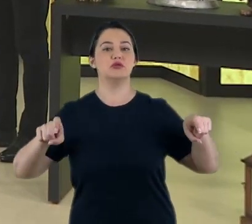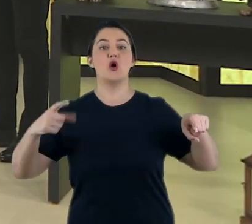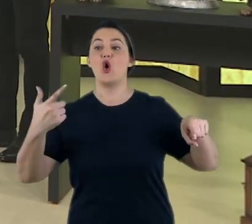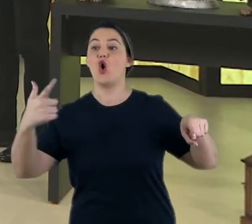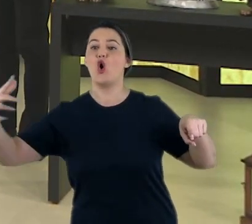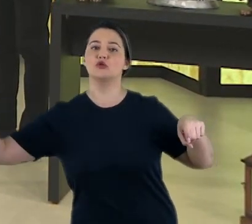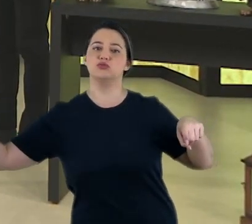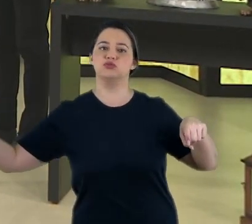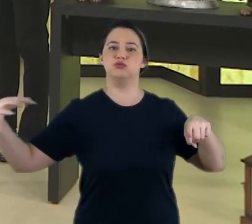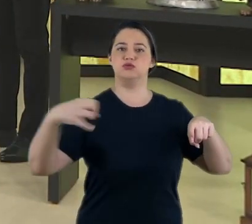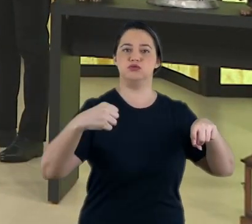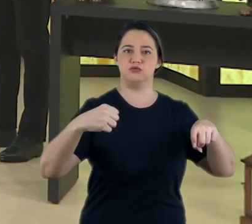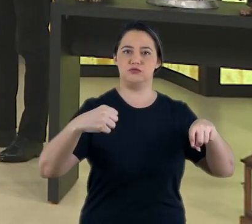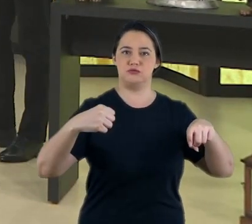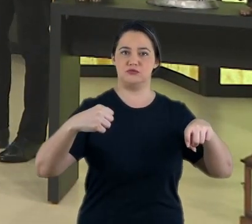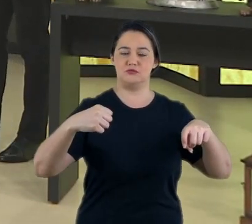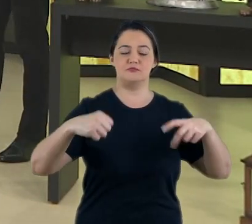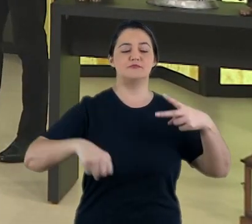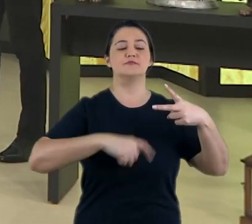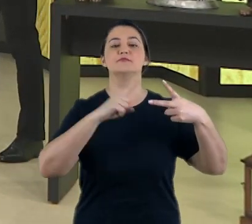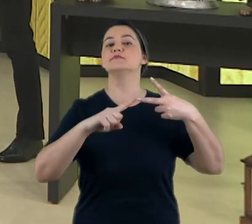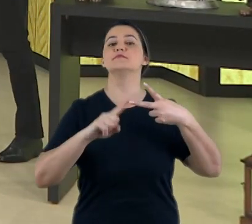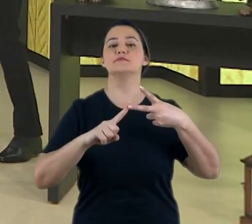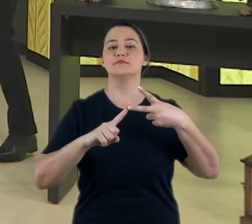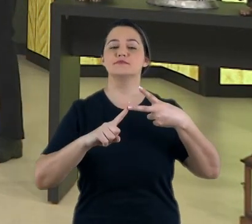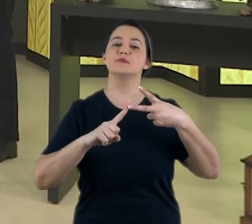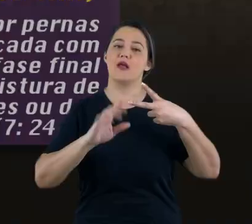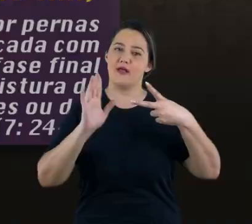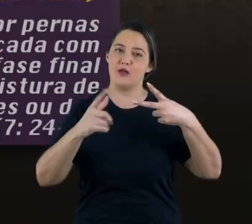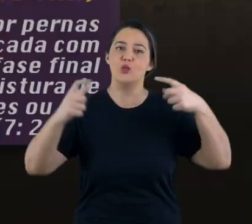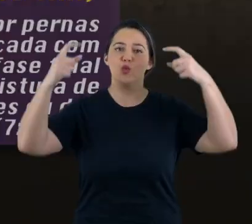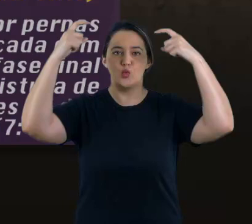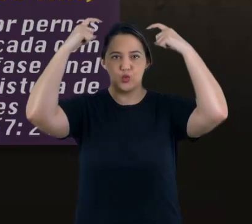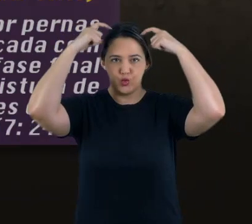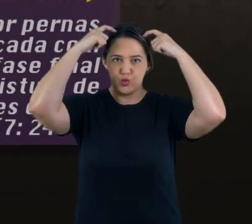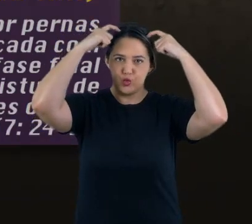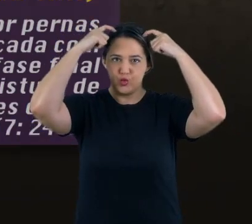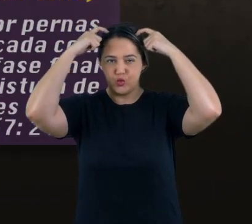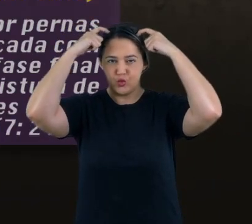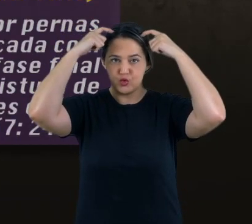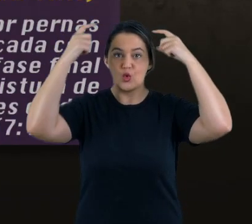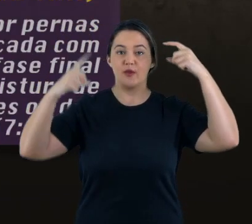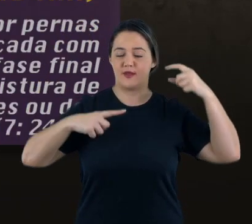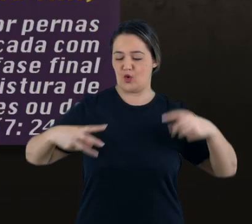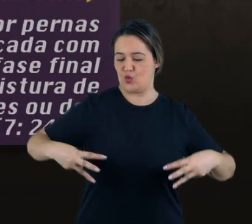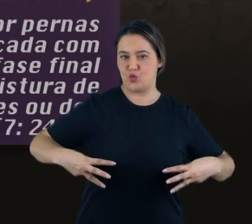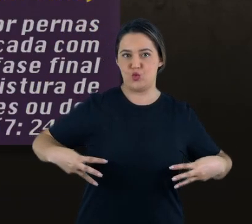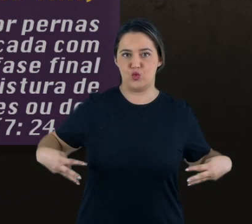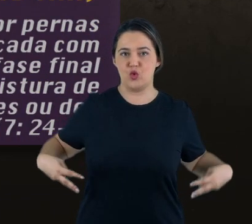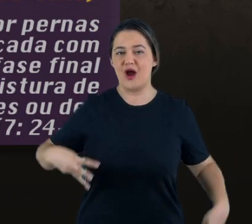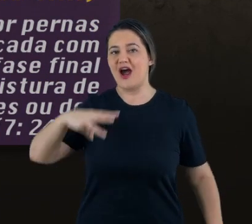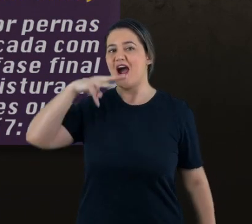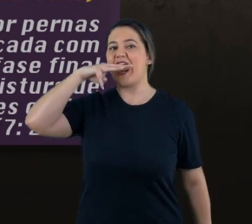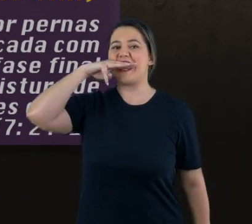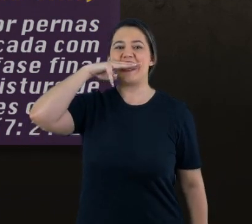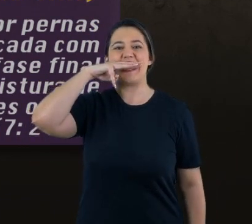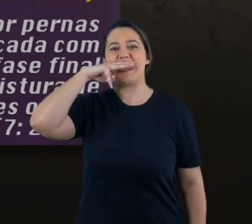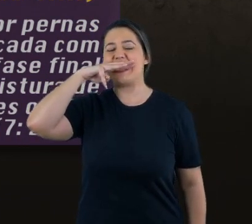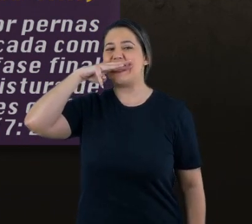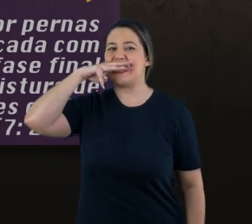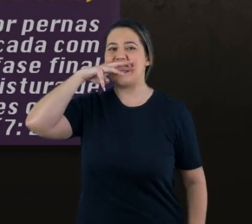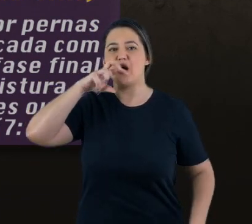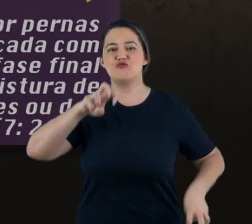um outro império inferior. Aí vem o segundo animal, que eu já mencionei, é o urso, com 3 costelas na boca.